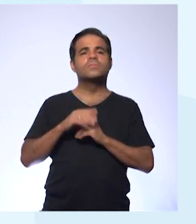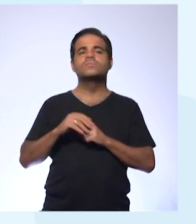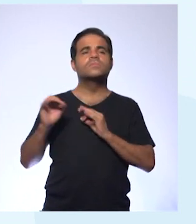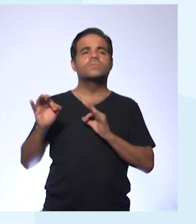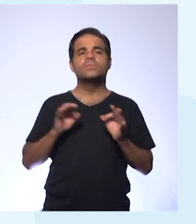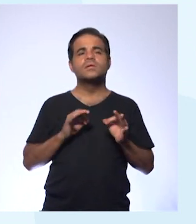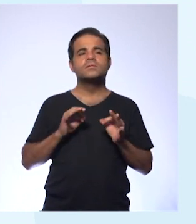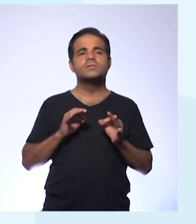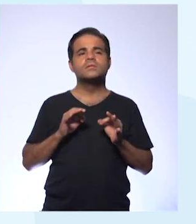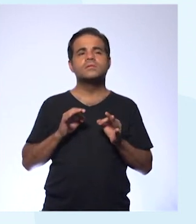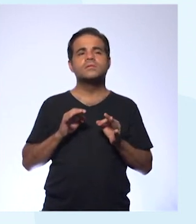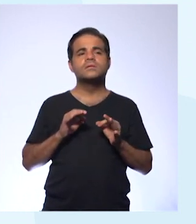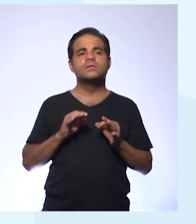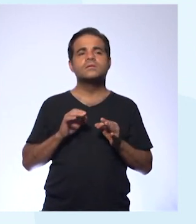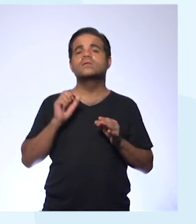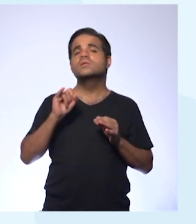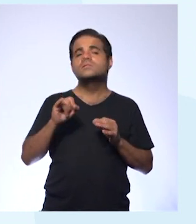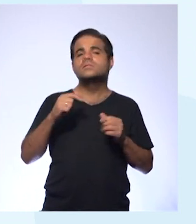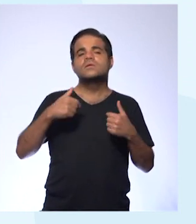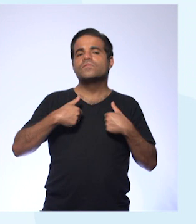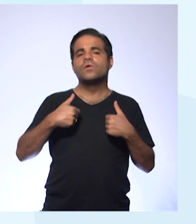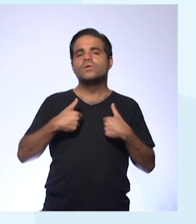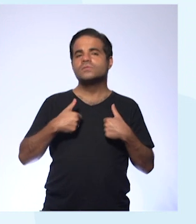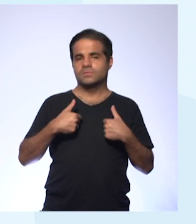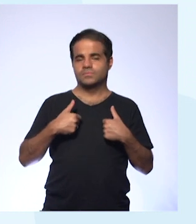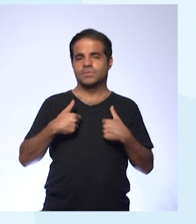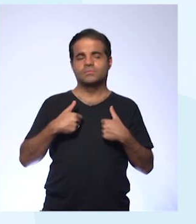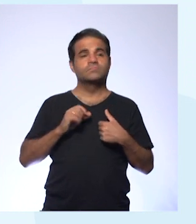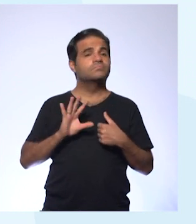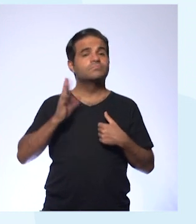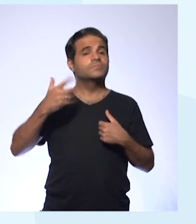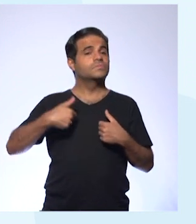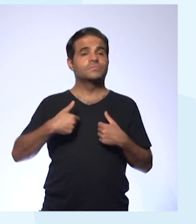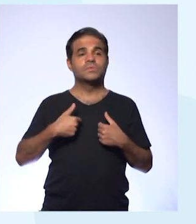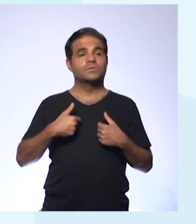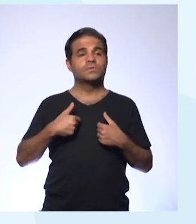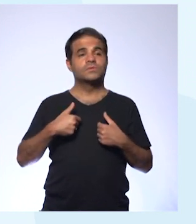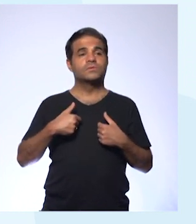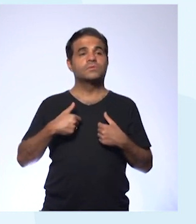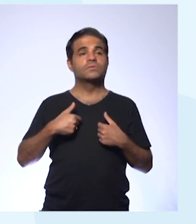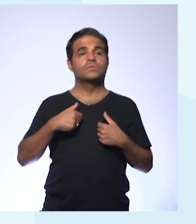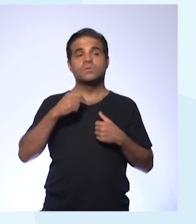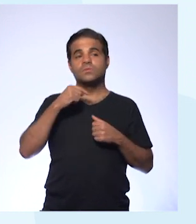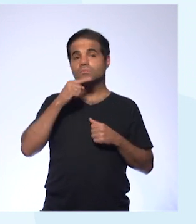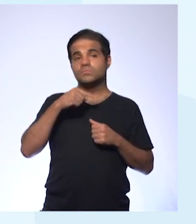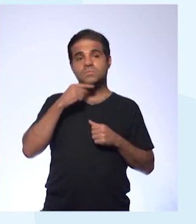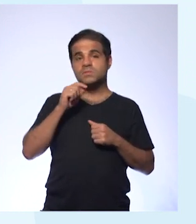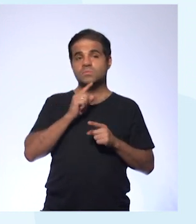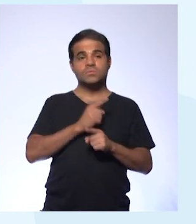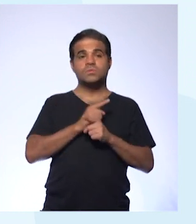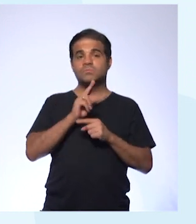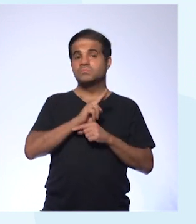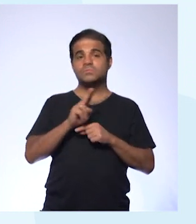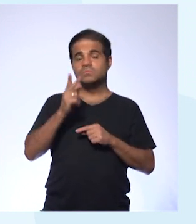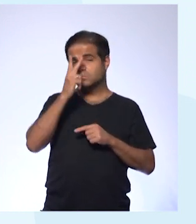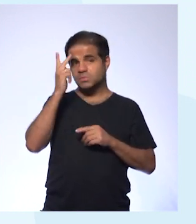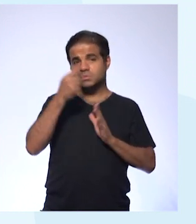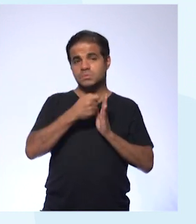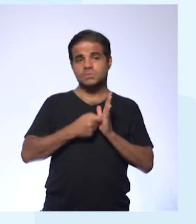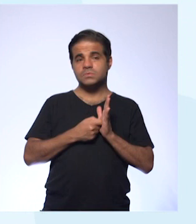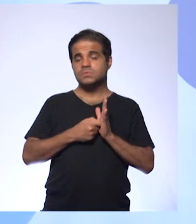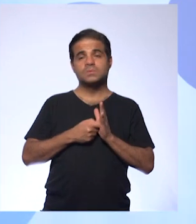com mais frequência. E se fosse comigo? Eu não consegui achar o nome do autor dessa frase, né? Um